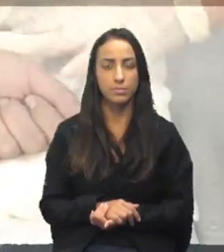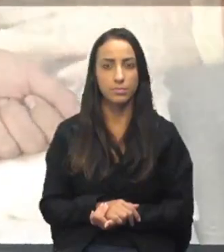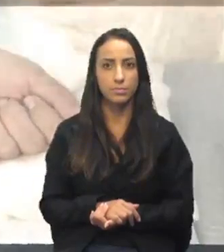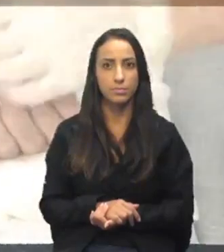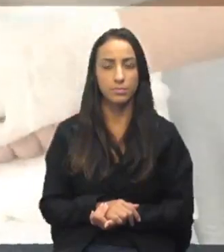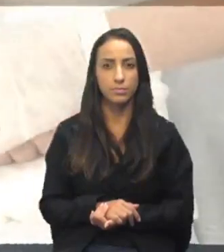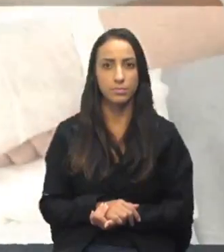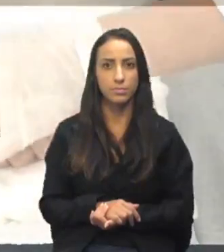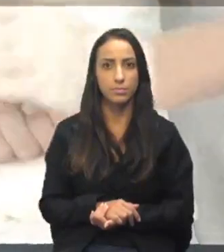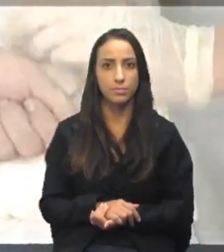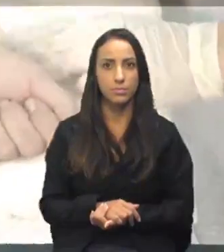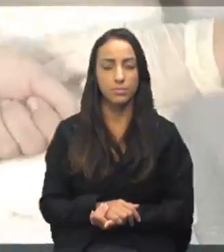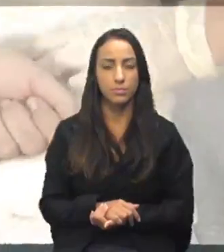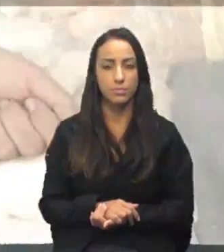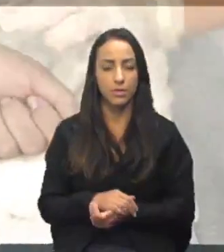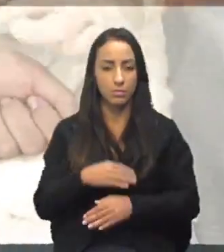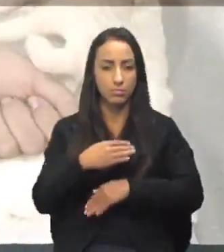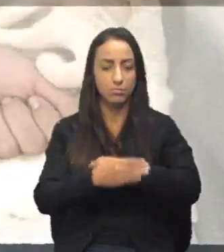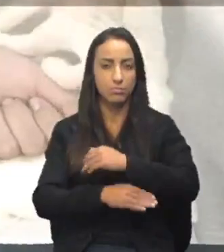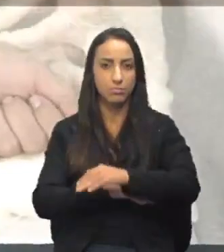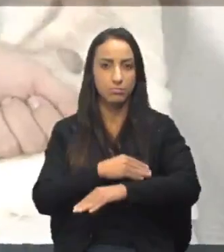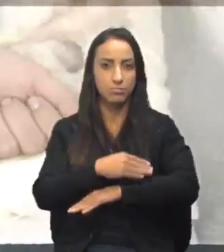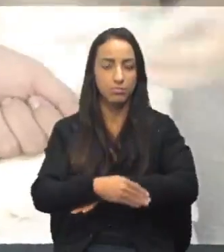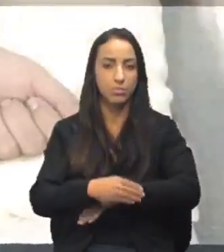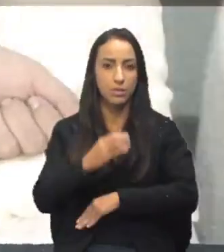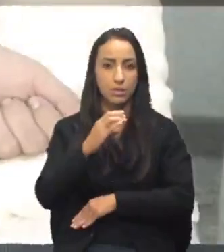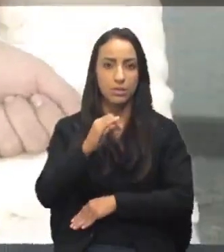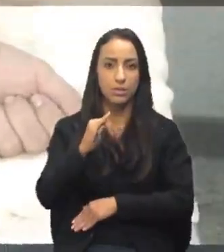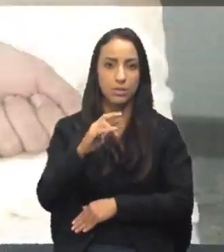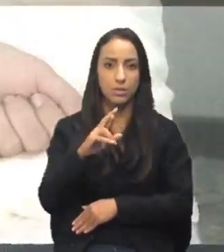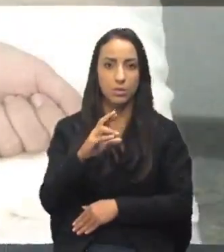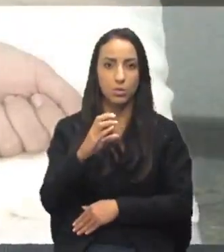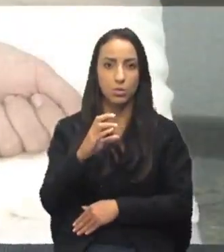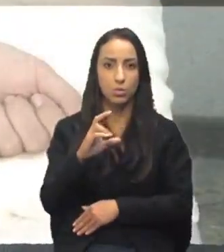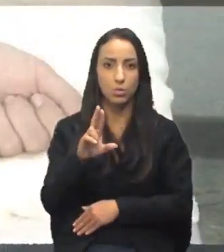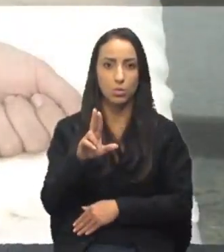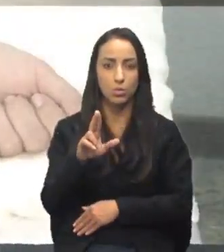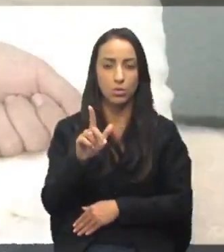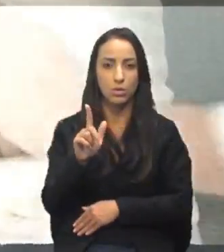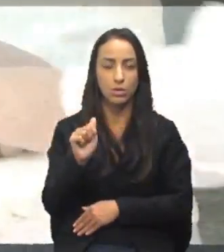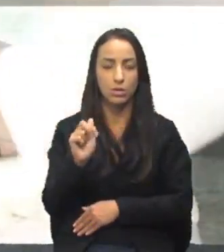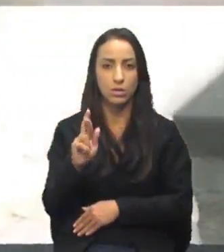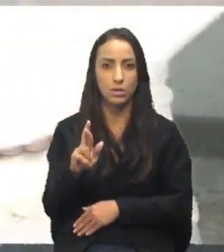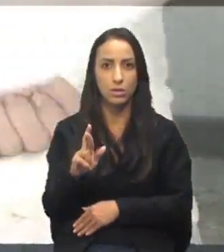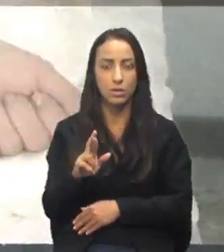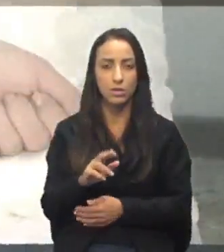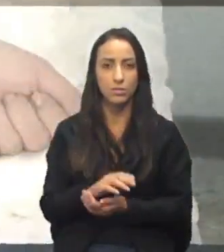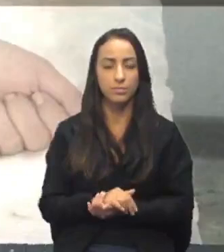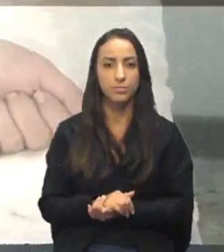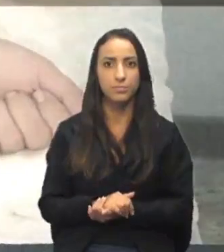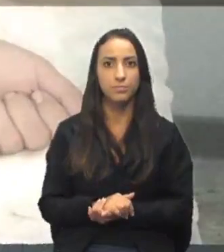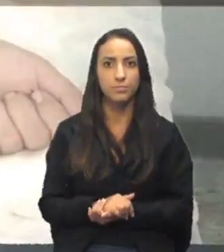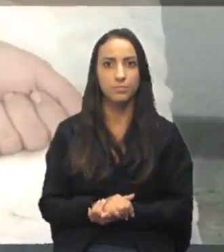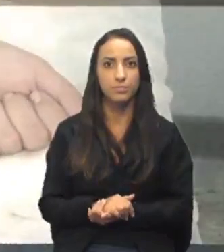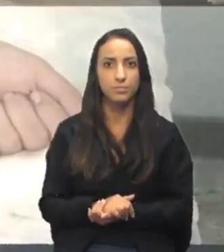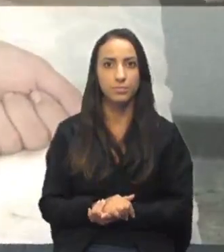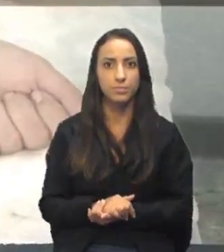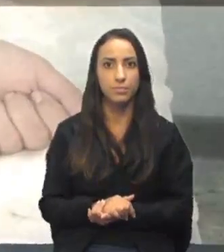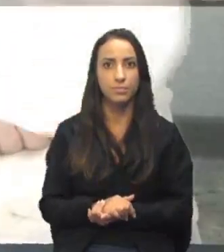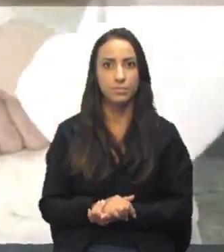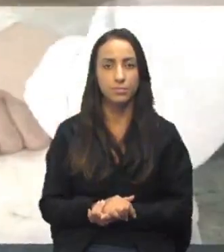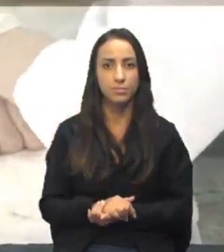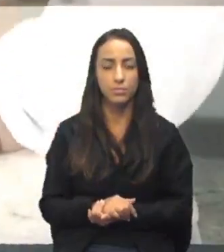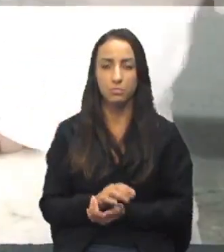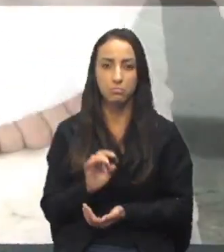Fizemos, então, o enfaixamento circular, sem nenhuma técnica em específico,